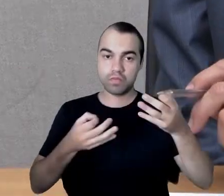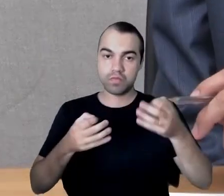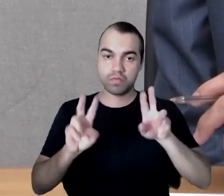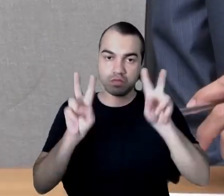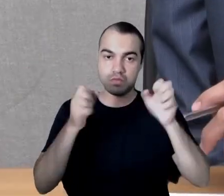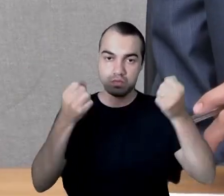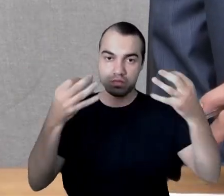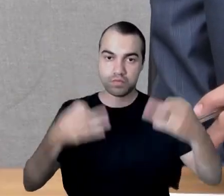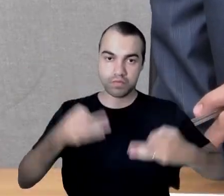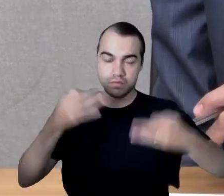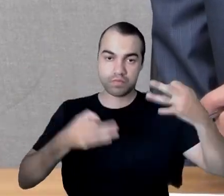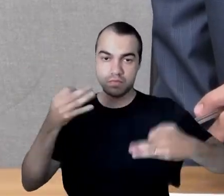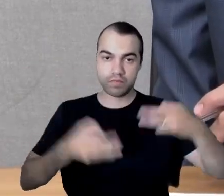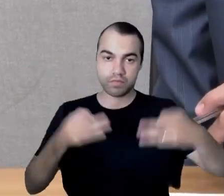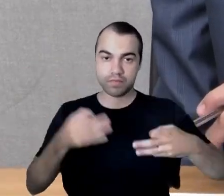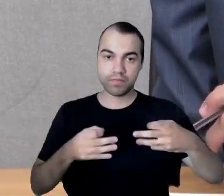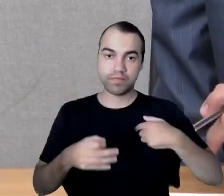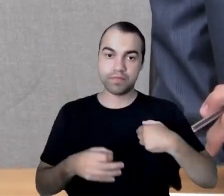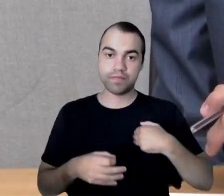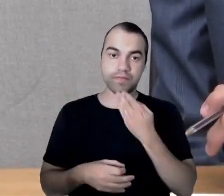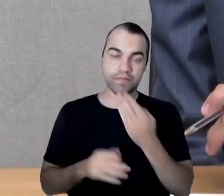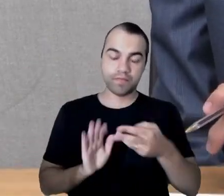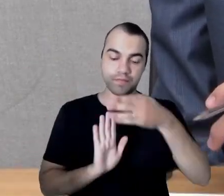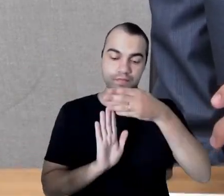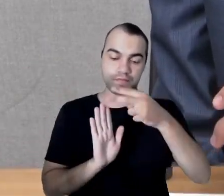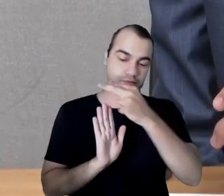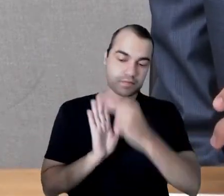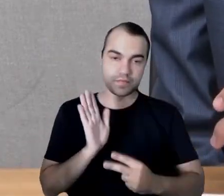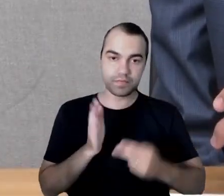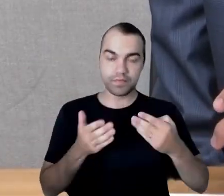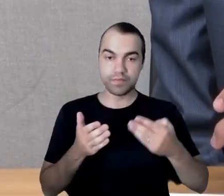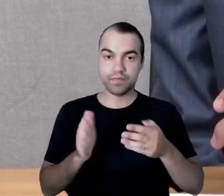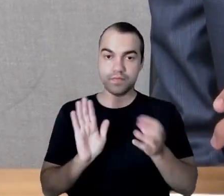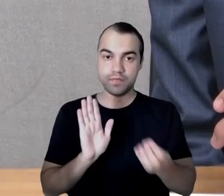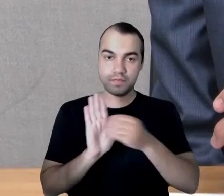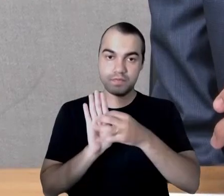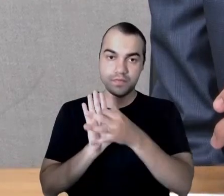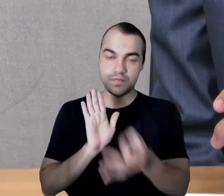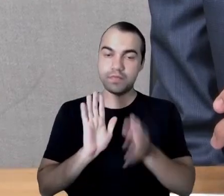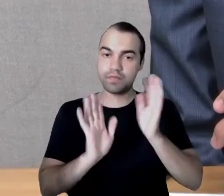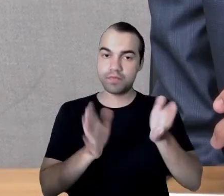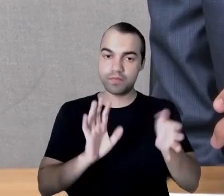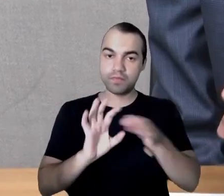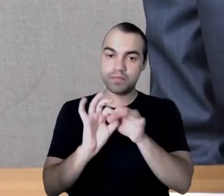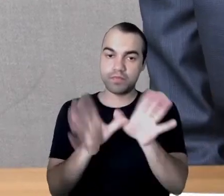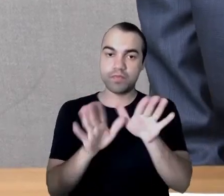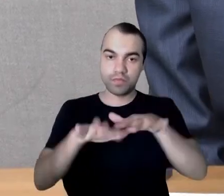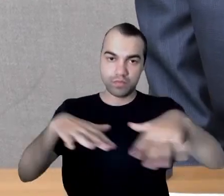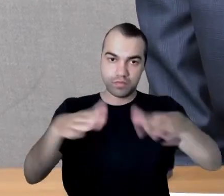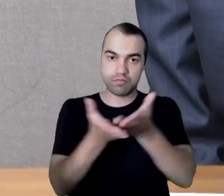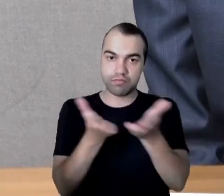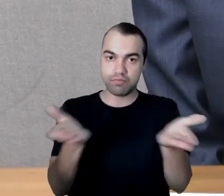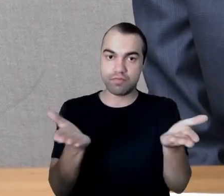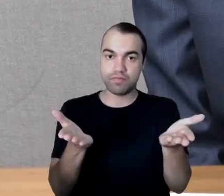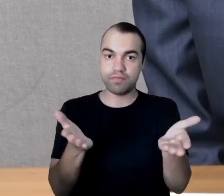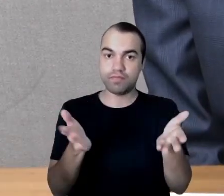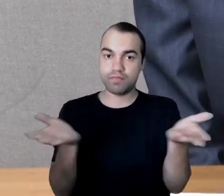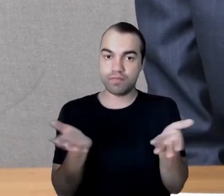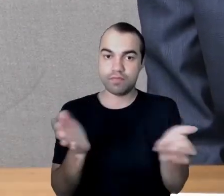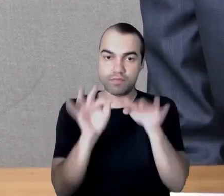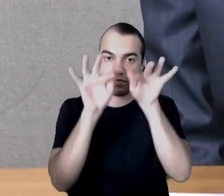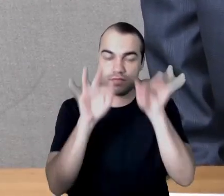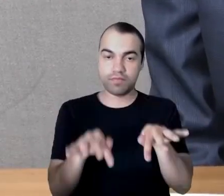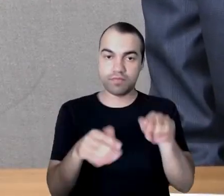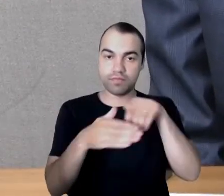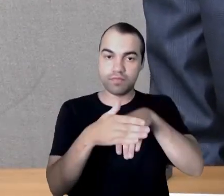modo que eu peço venha para não leu parecer que está disponível a todos os senhores e para ir para parte final do voto que é